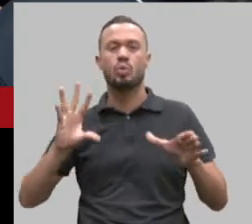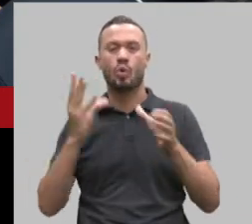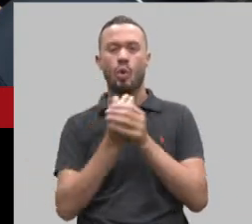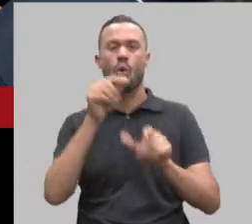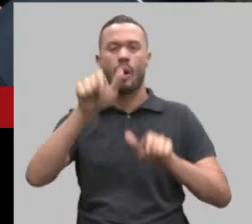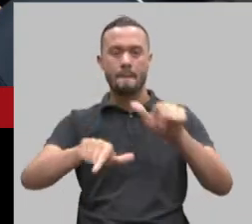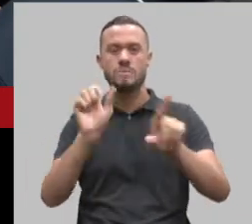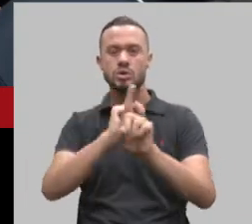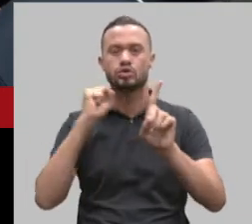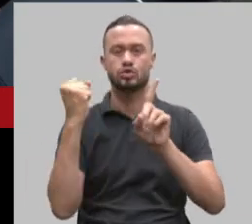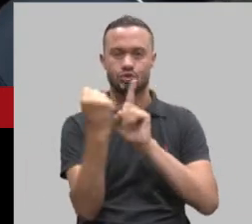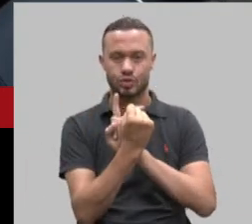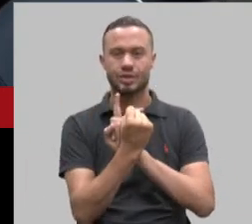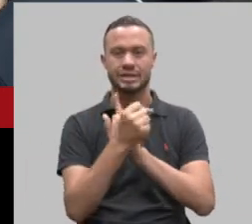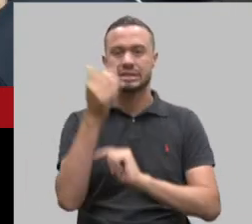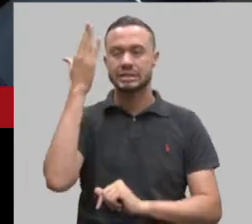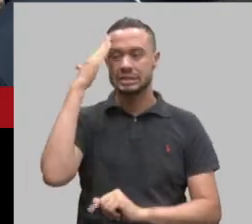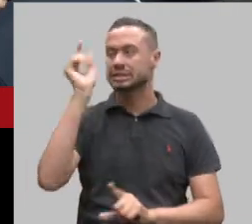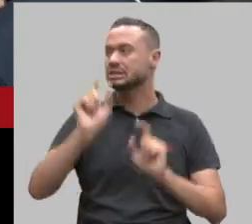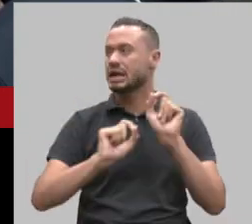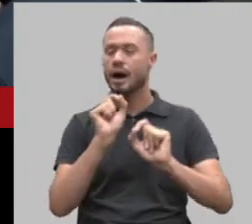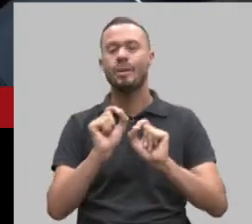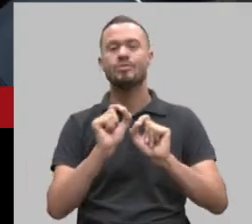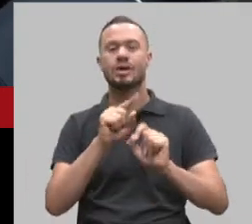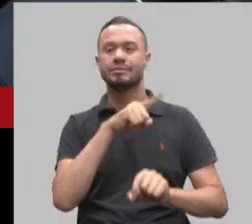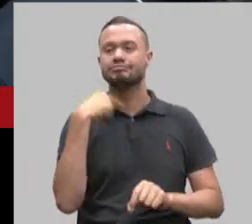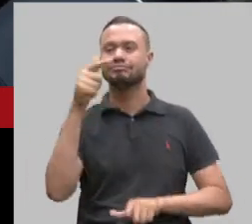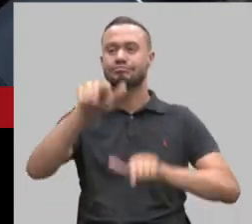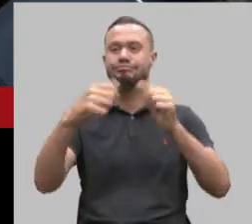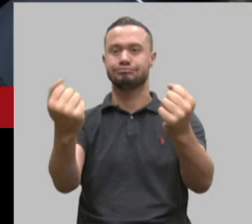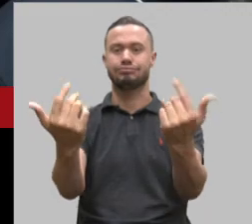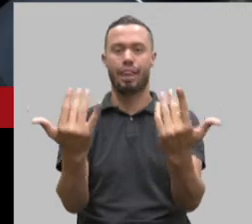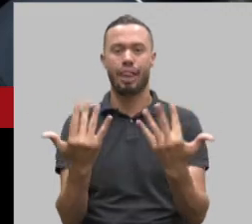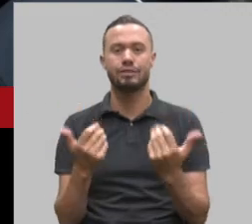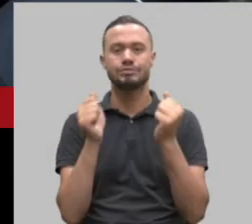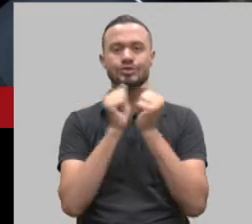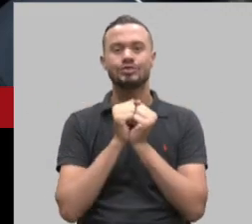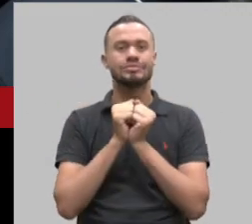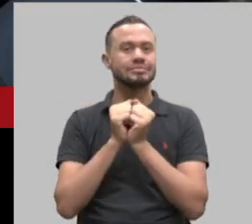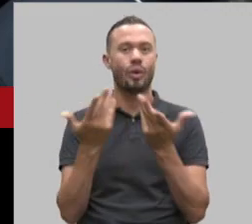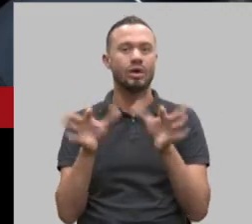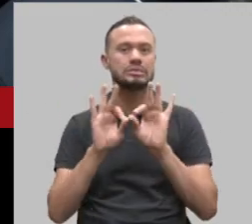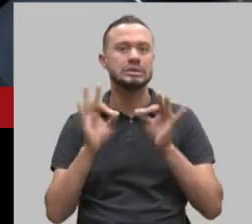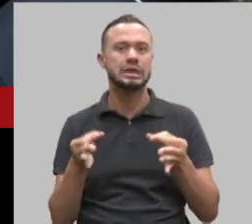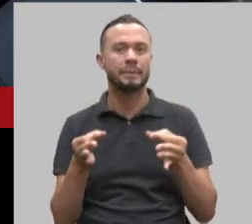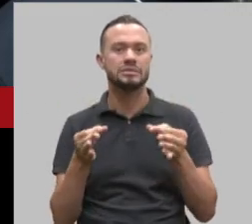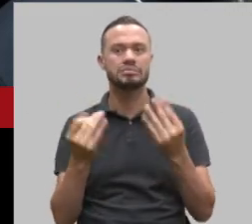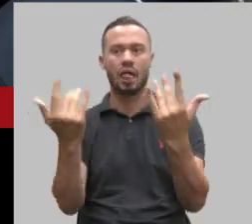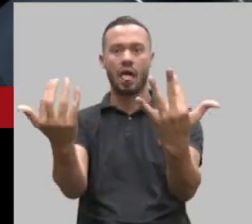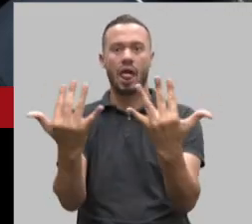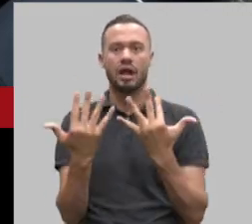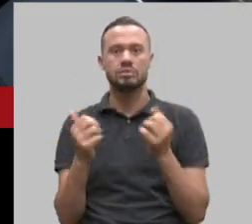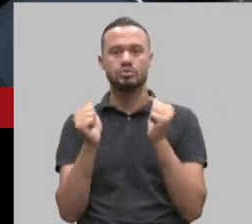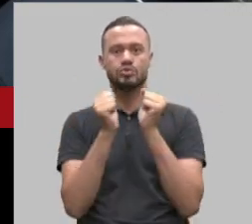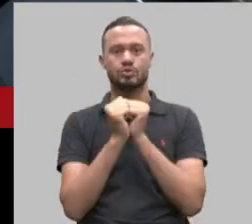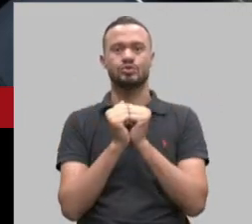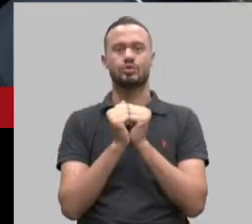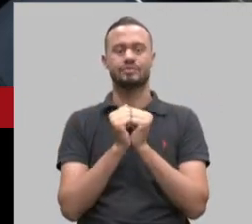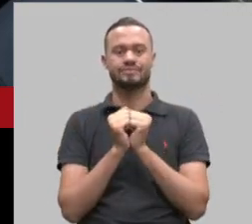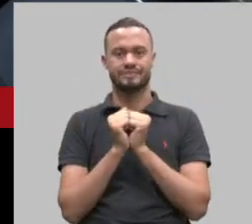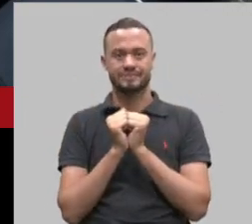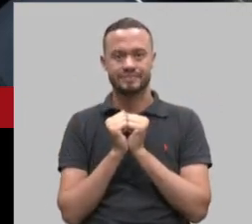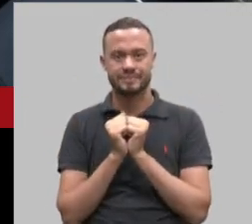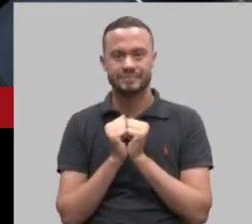sociedade a gente humaniza elas que é o básico sabe humanização e a gente